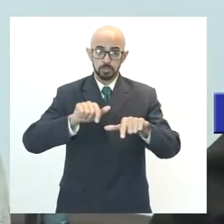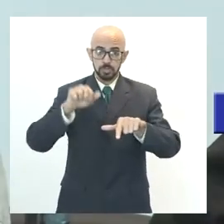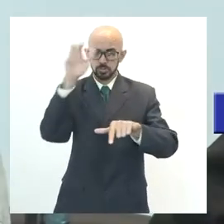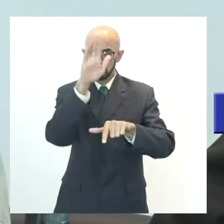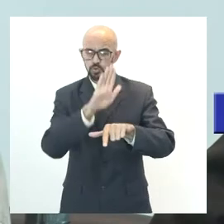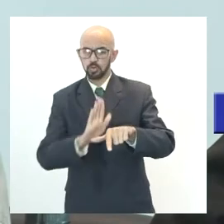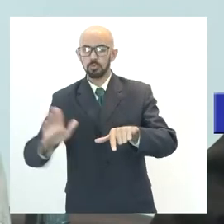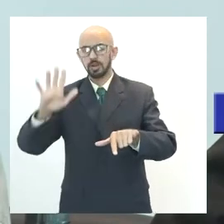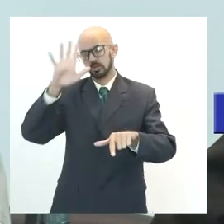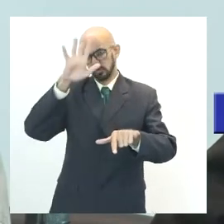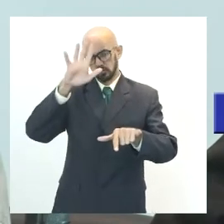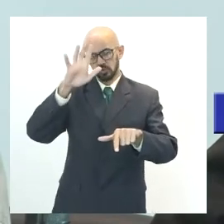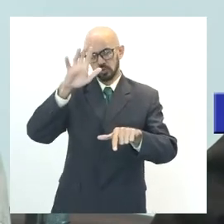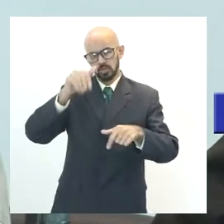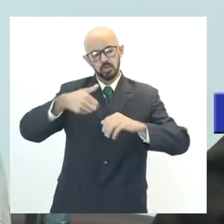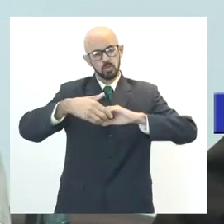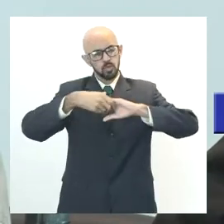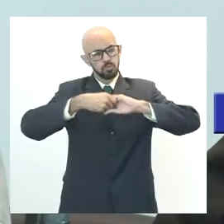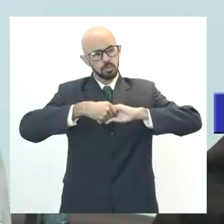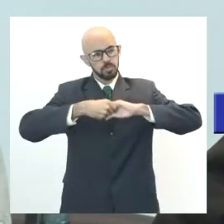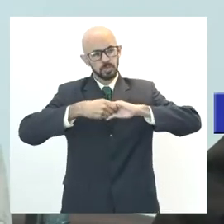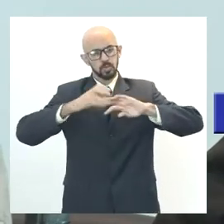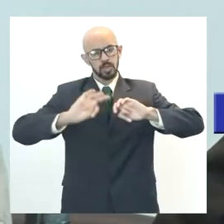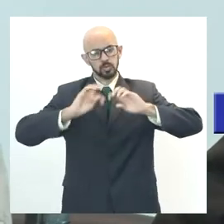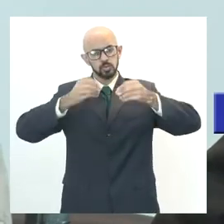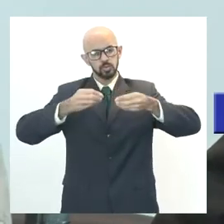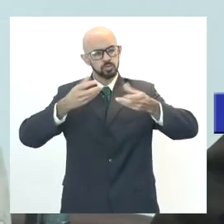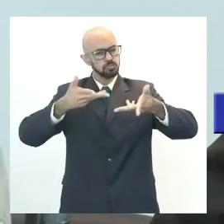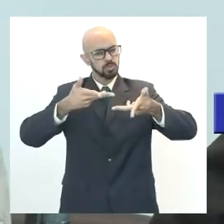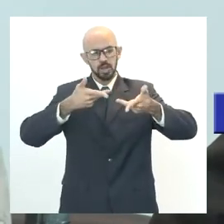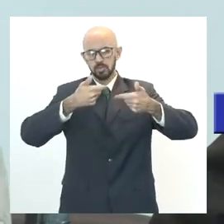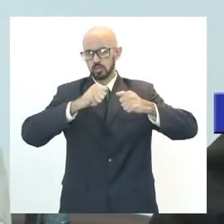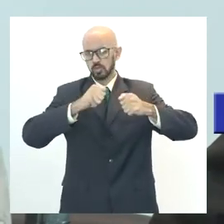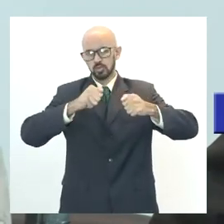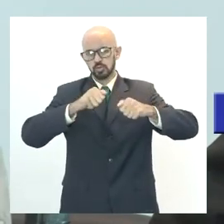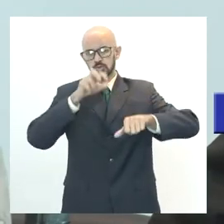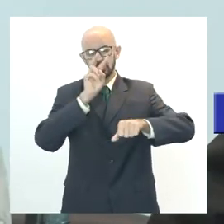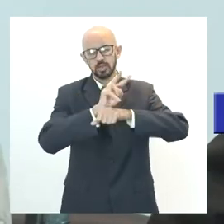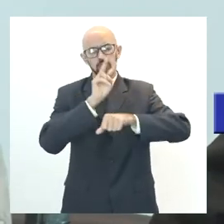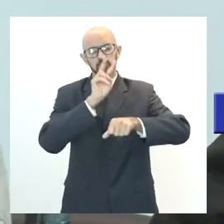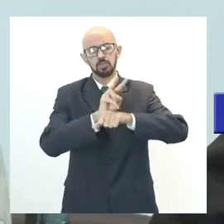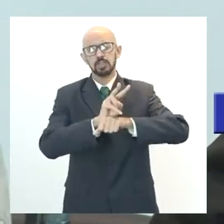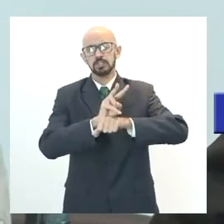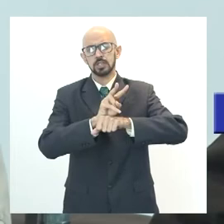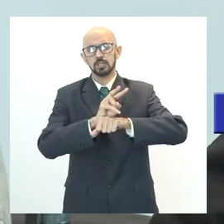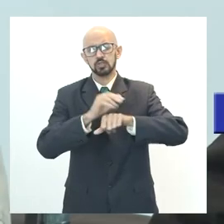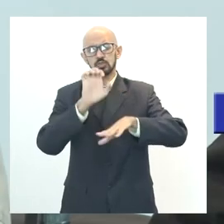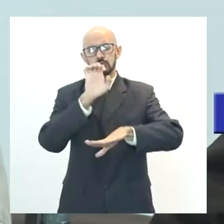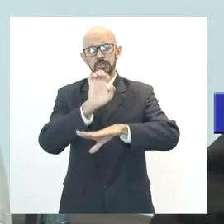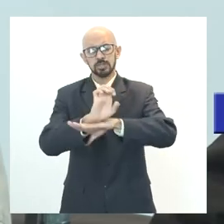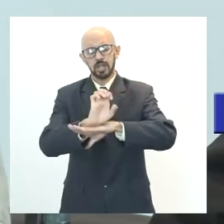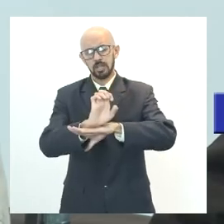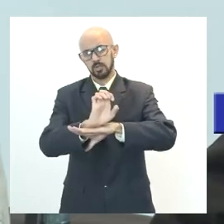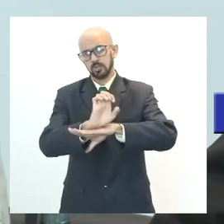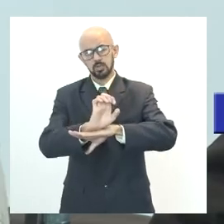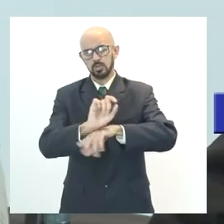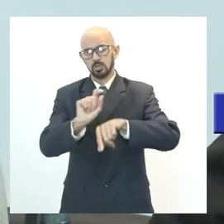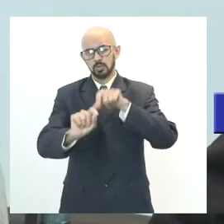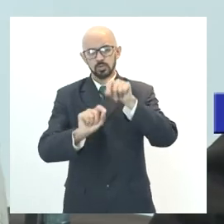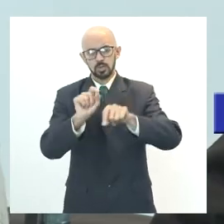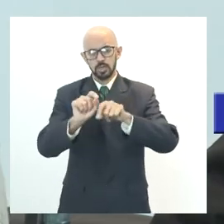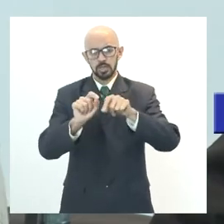grato a todos por esse evento maravilhoso em defesa de um estado que